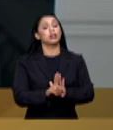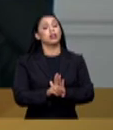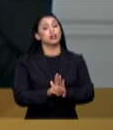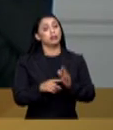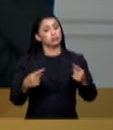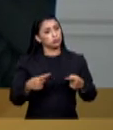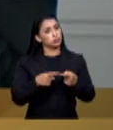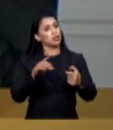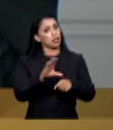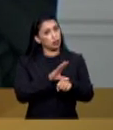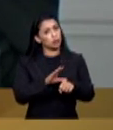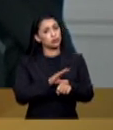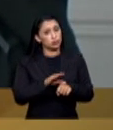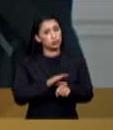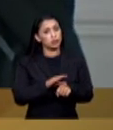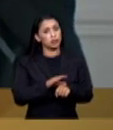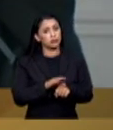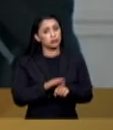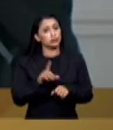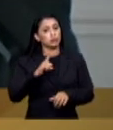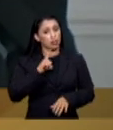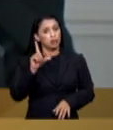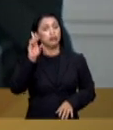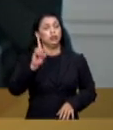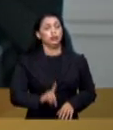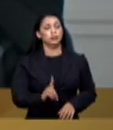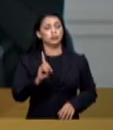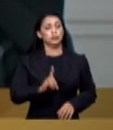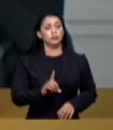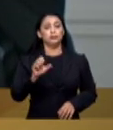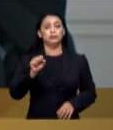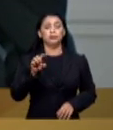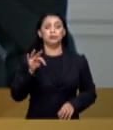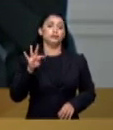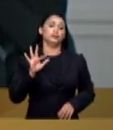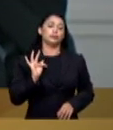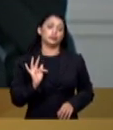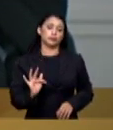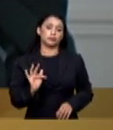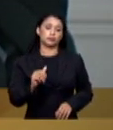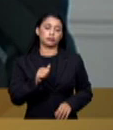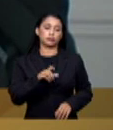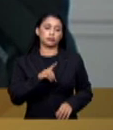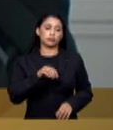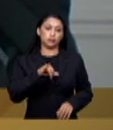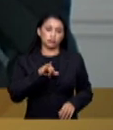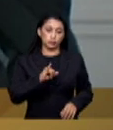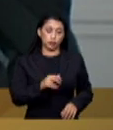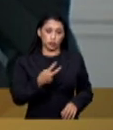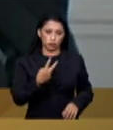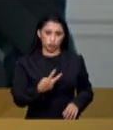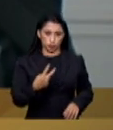pela Constituição Federal. O Supremo Tribunal Federal, na ADI